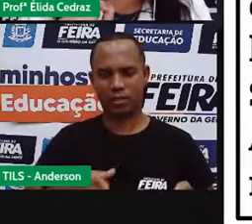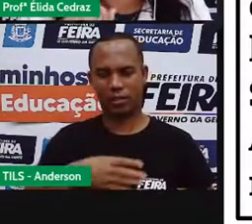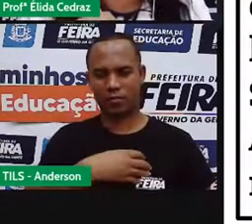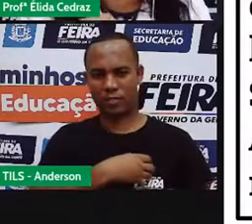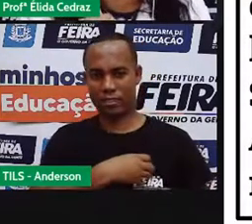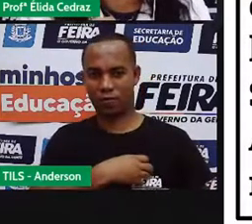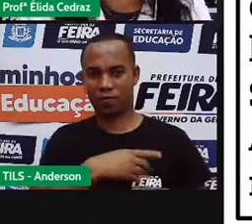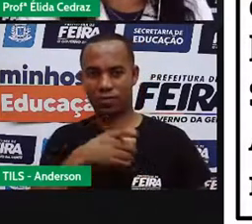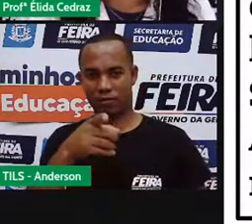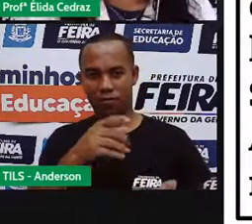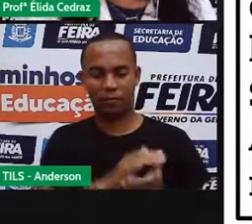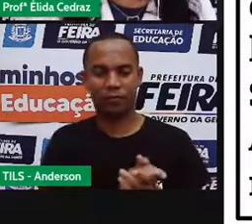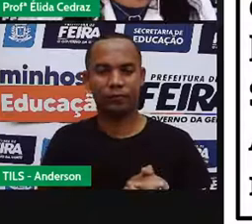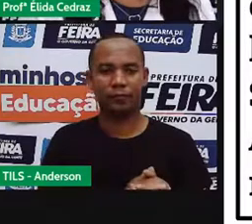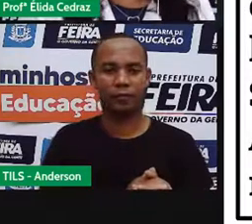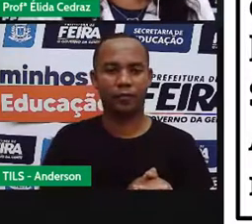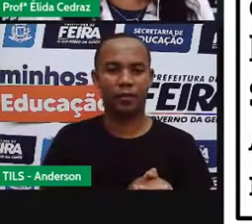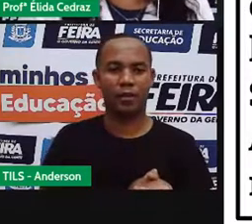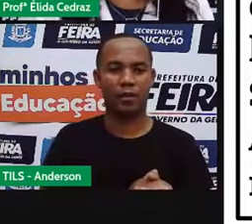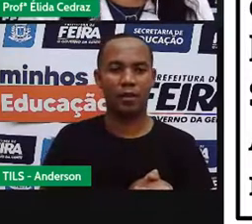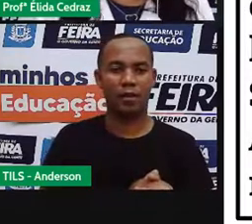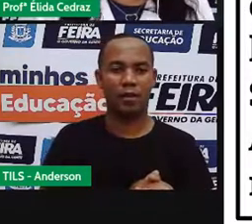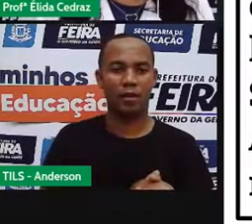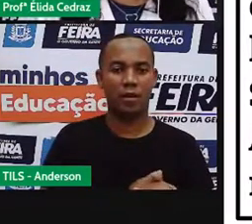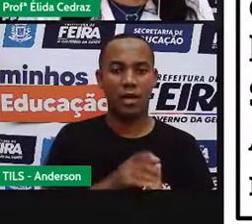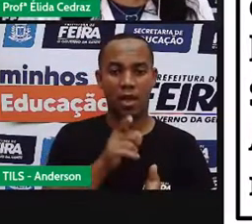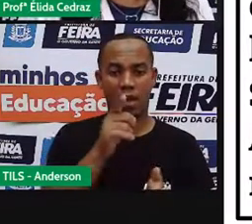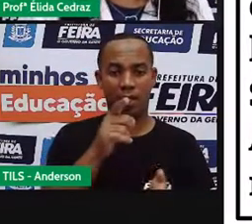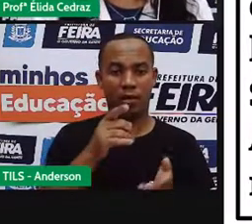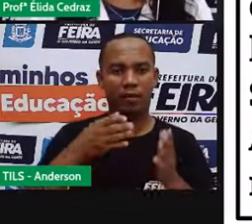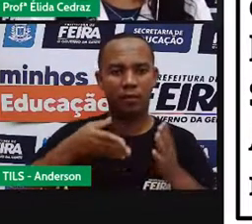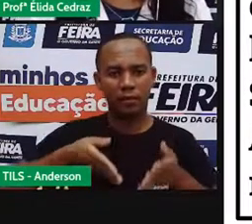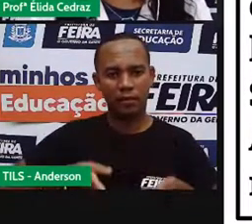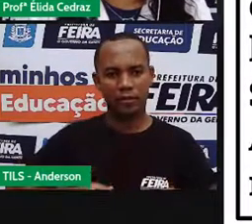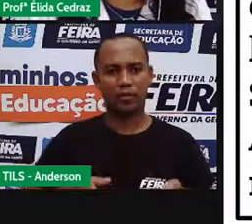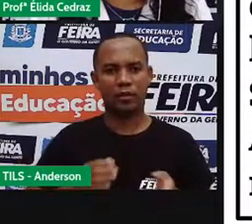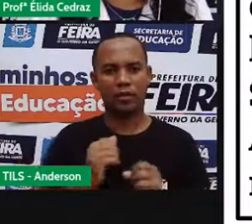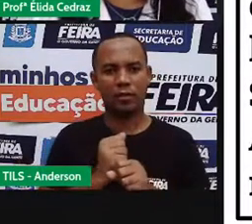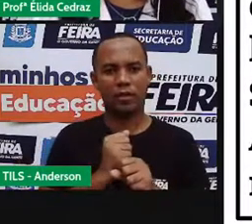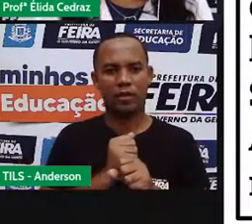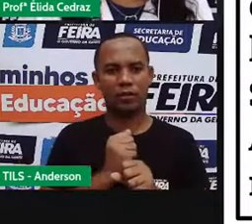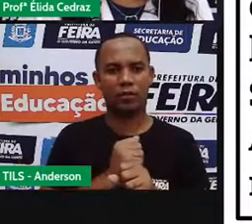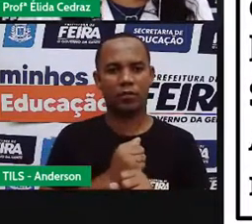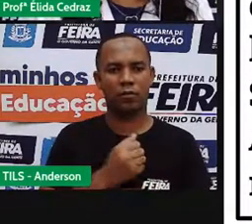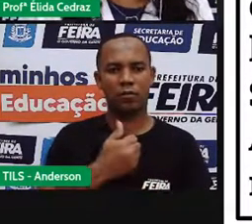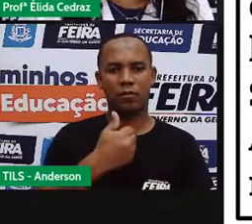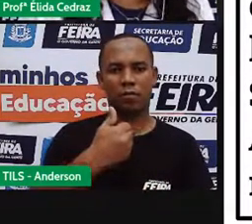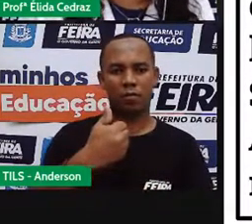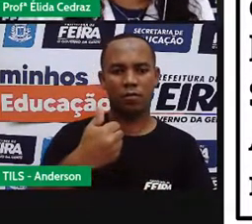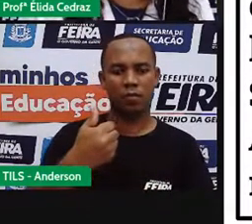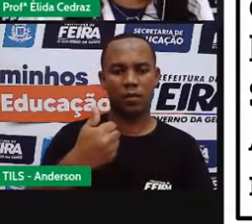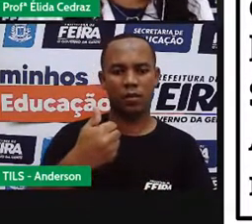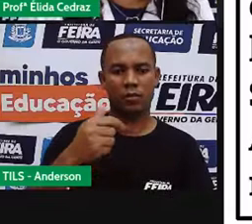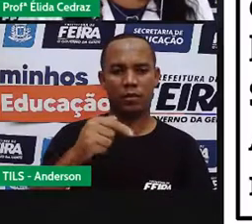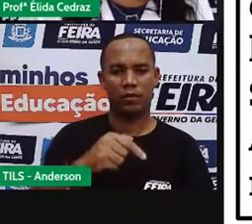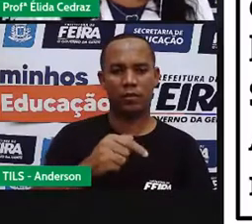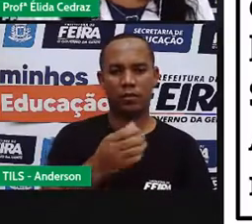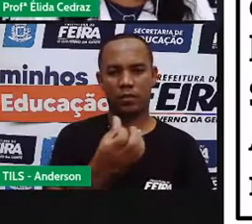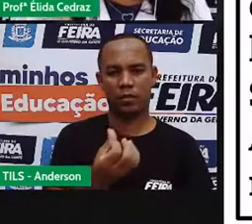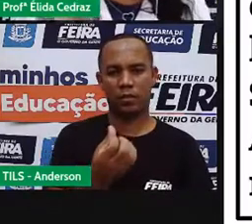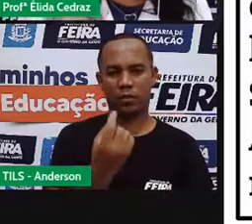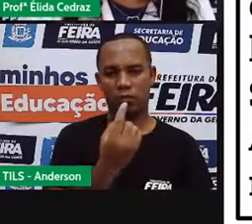é soterapolitano, Joana Angélica de Jesus nasceu em Salvador no ano de